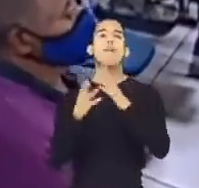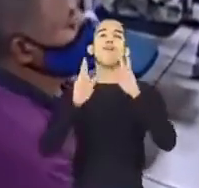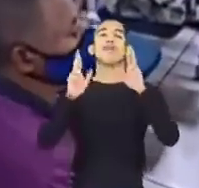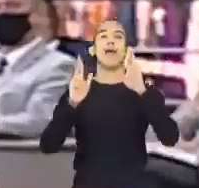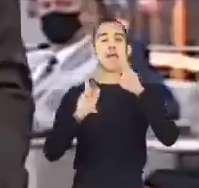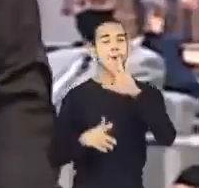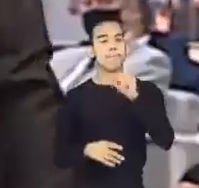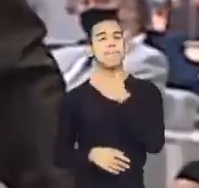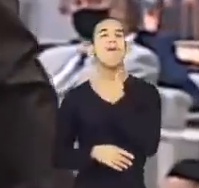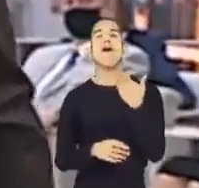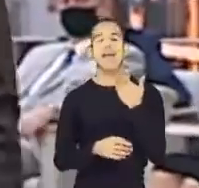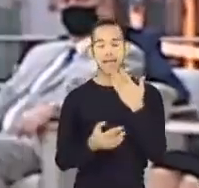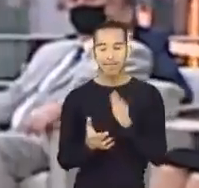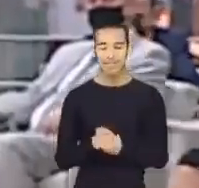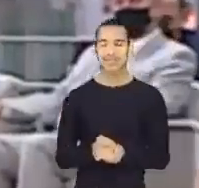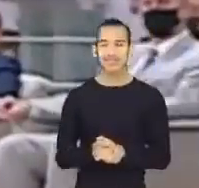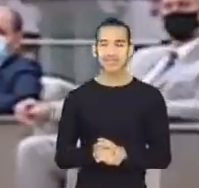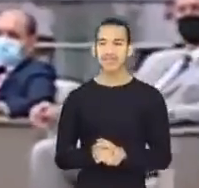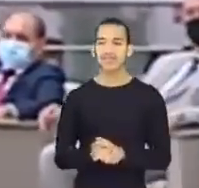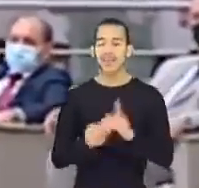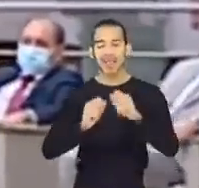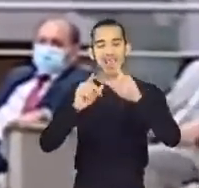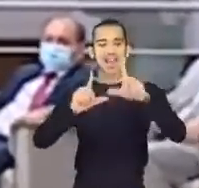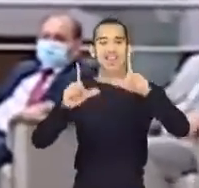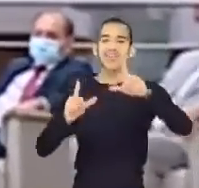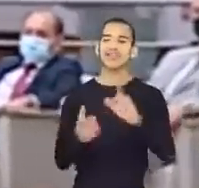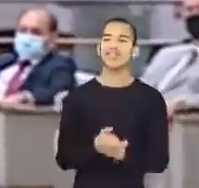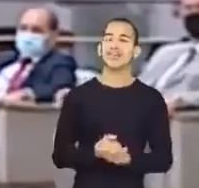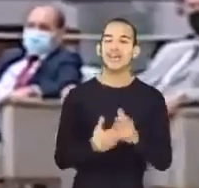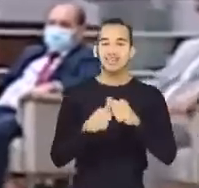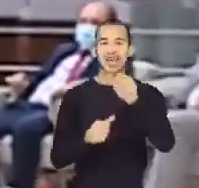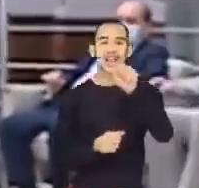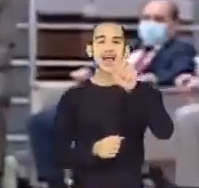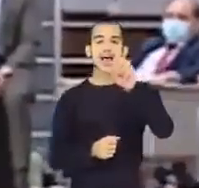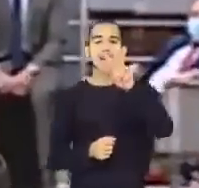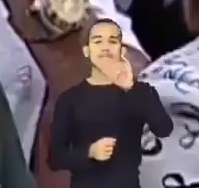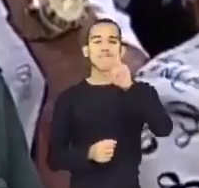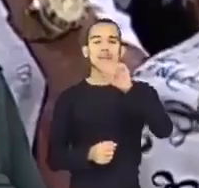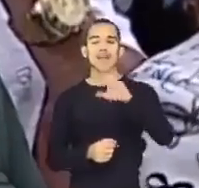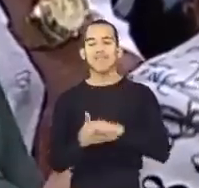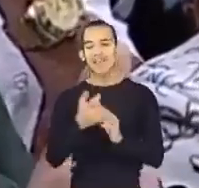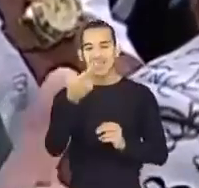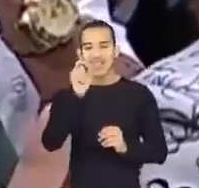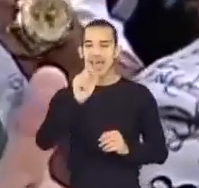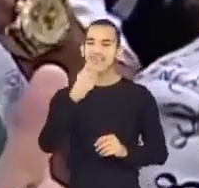morreu o Valdemiro, rapaz. Aí liga a televisão, o Valdemiro está lá ao vivo às 10h25 da